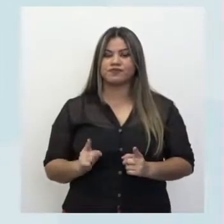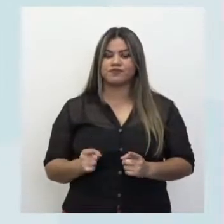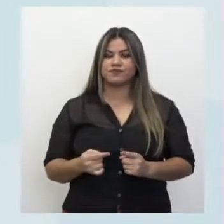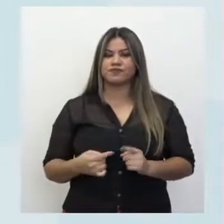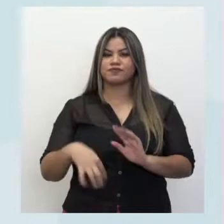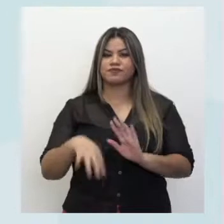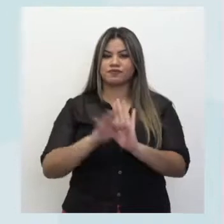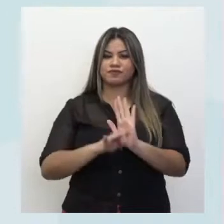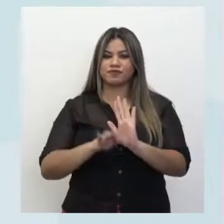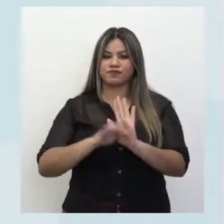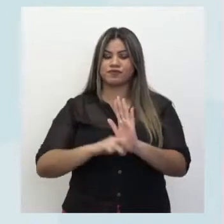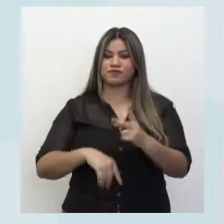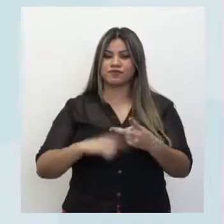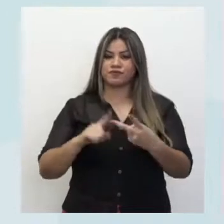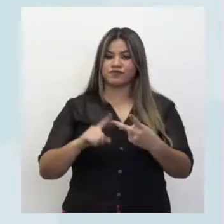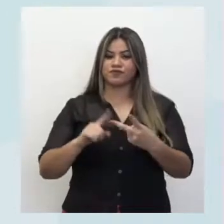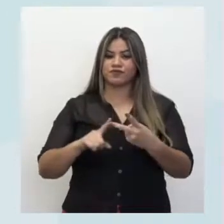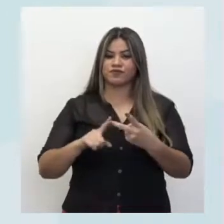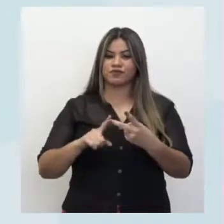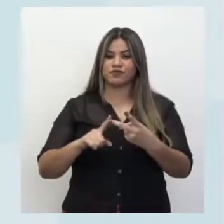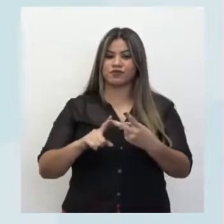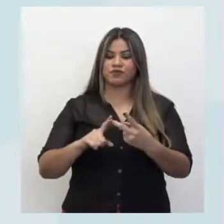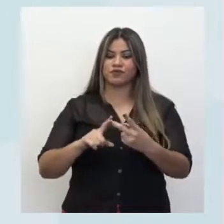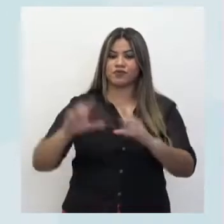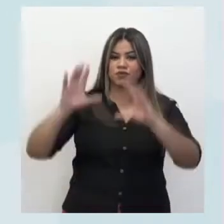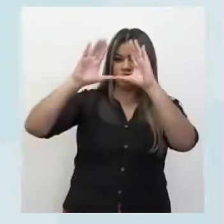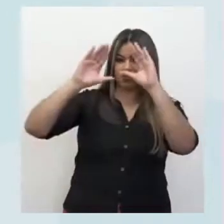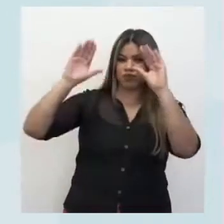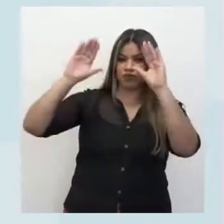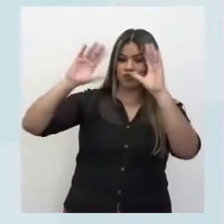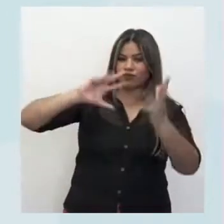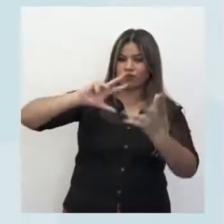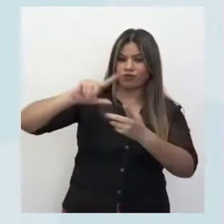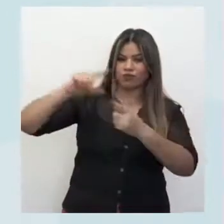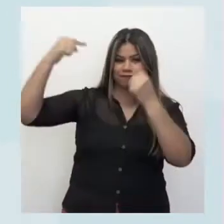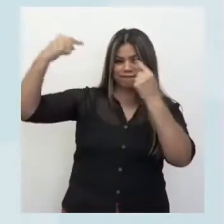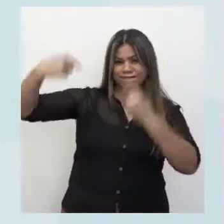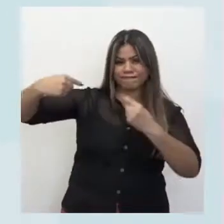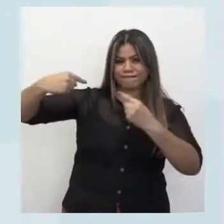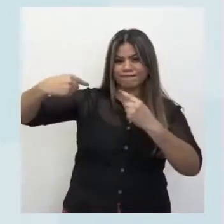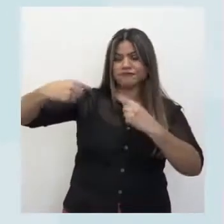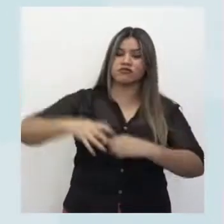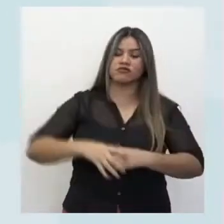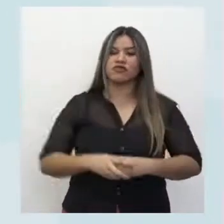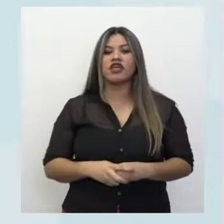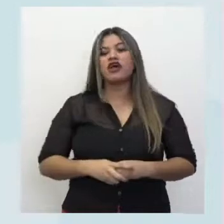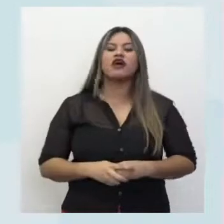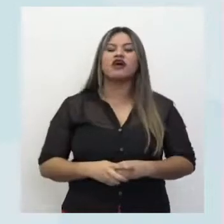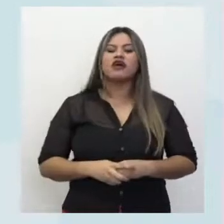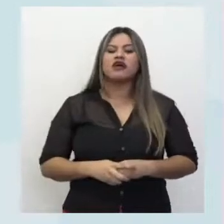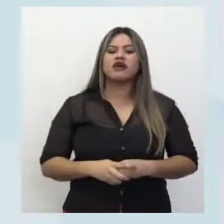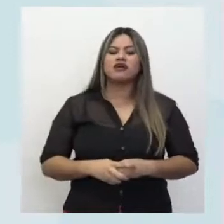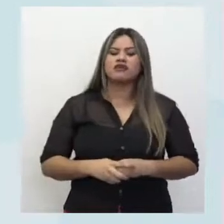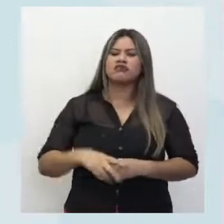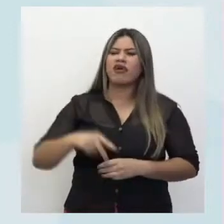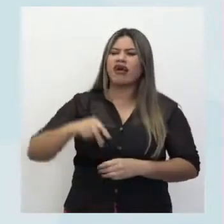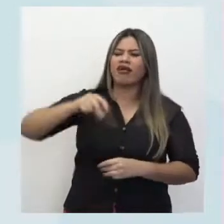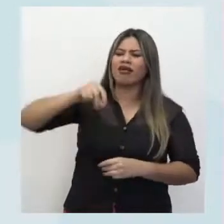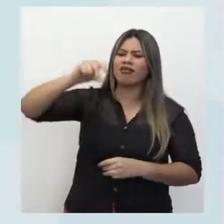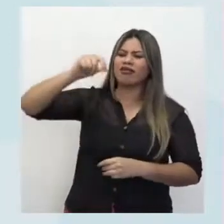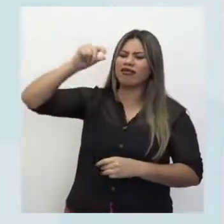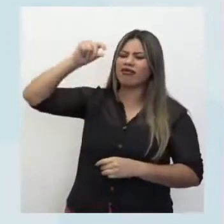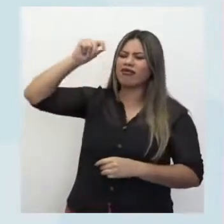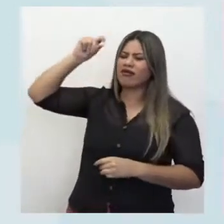Texto 2. O céu ameaça a terra. Era muito antes dos avós